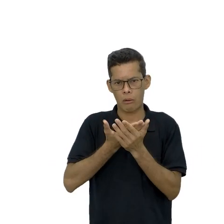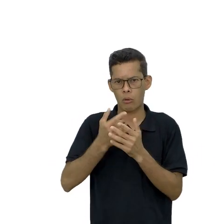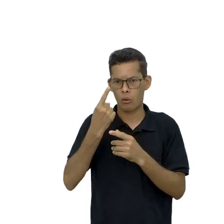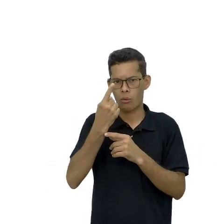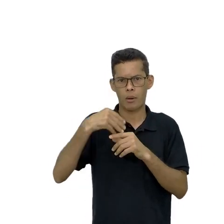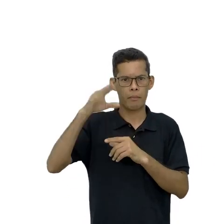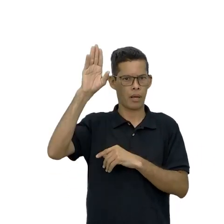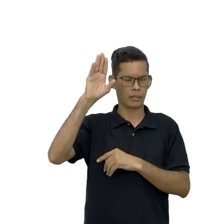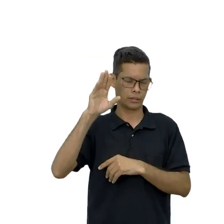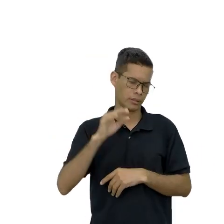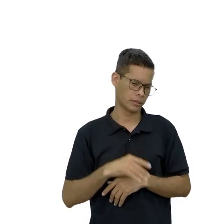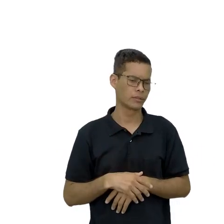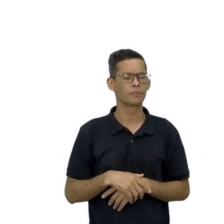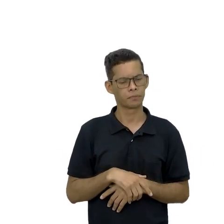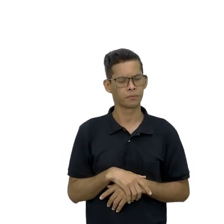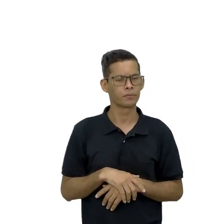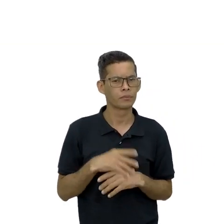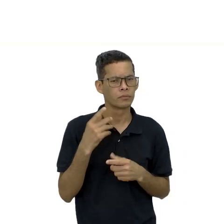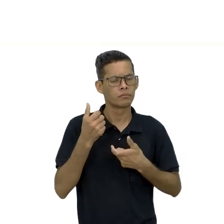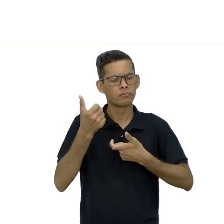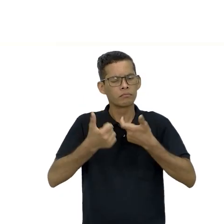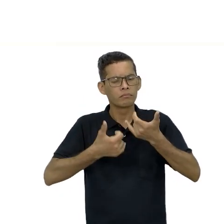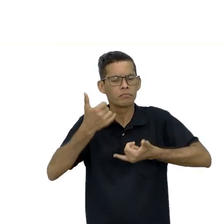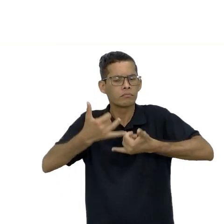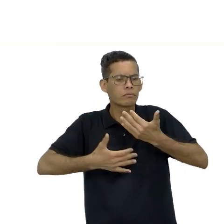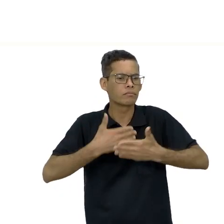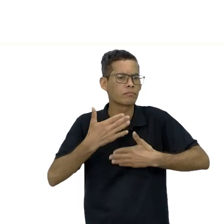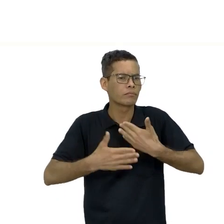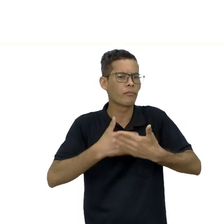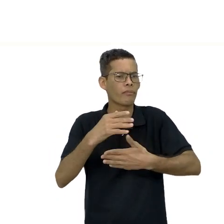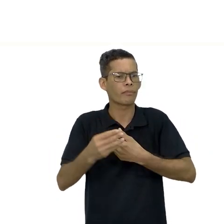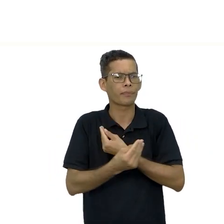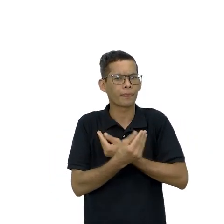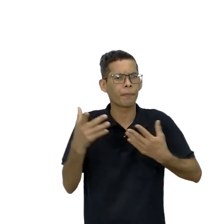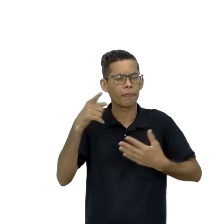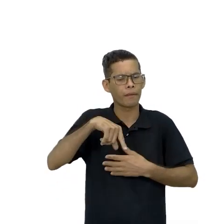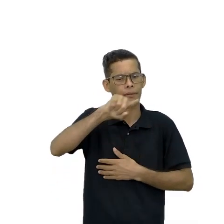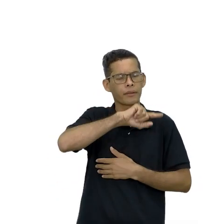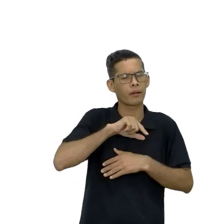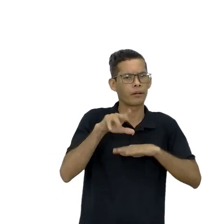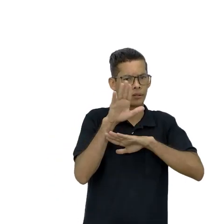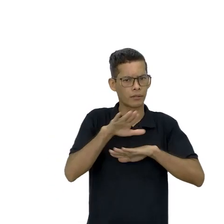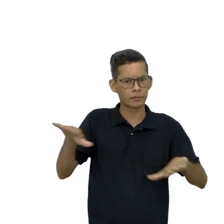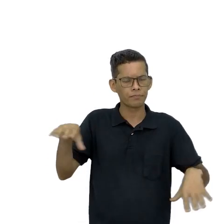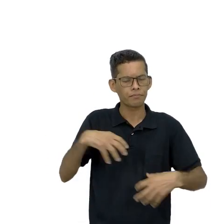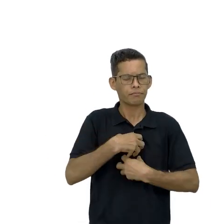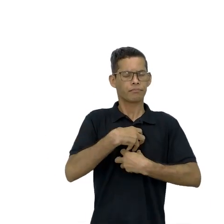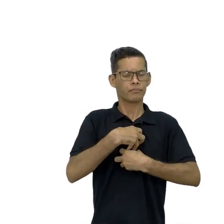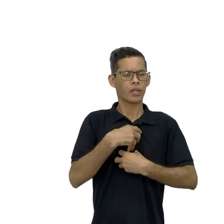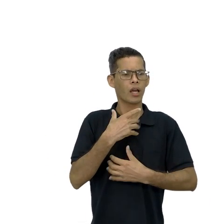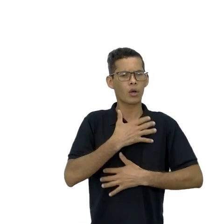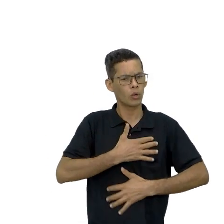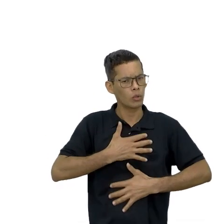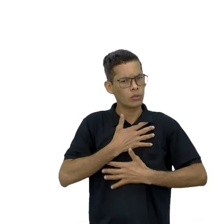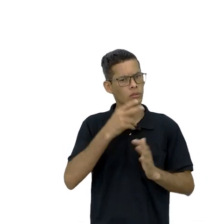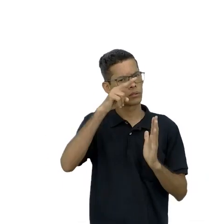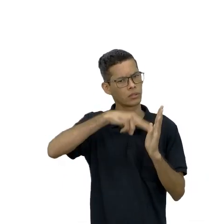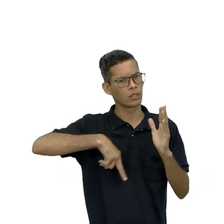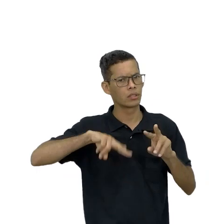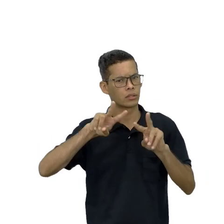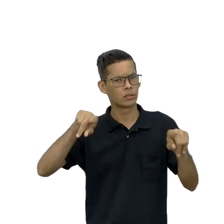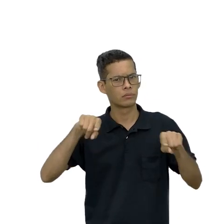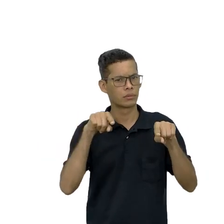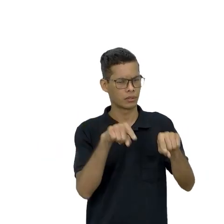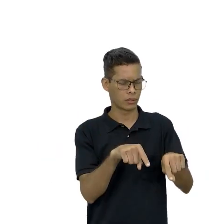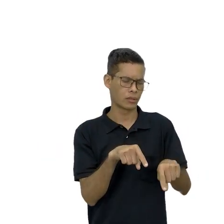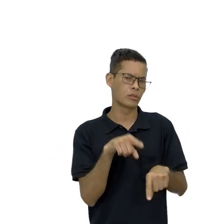é devagar, trazendo ali a sensibilização, né, para que eles possam gostar de ler sobre isso. Eu acho que o tema